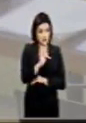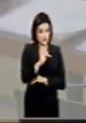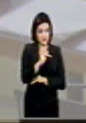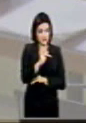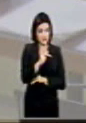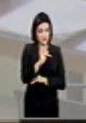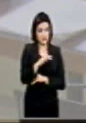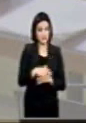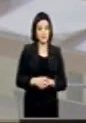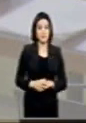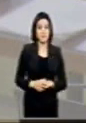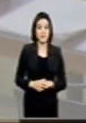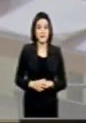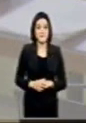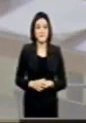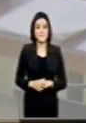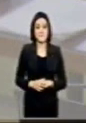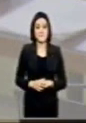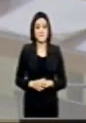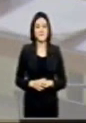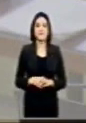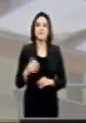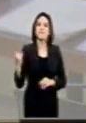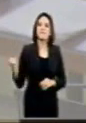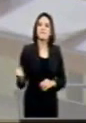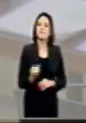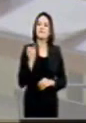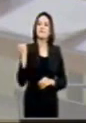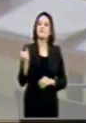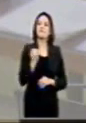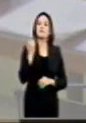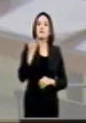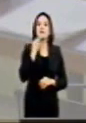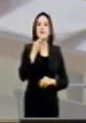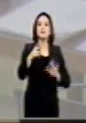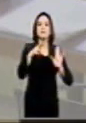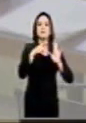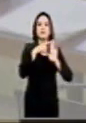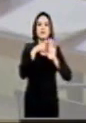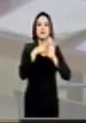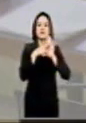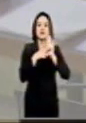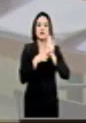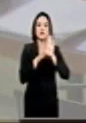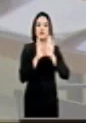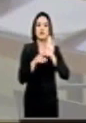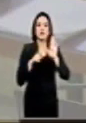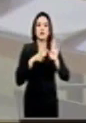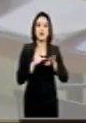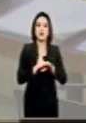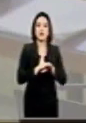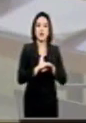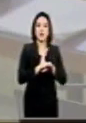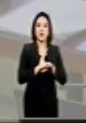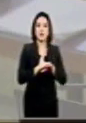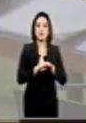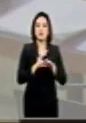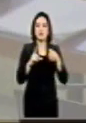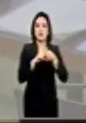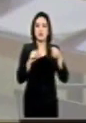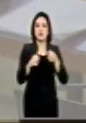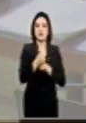nada obstante, é indispensável observar as regras prescritas pela Constituição, nomeadamente o artigo